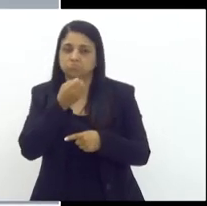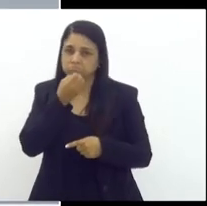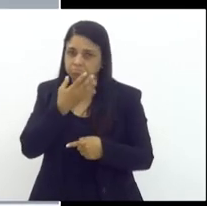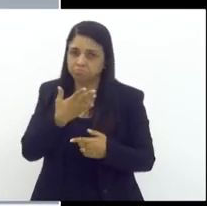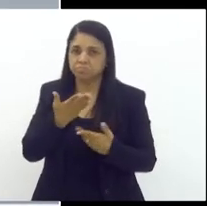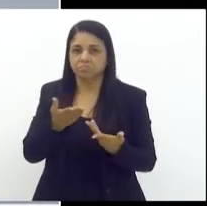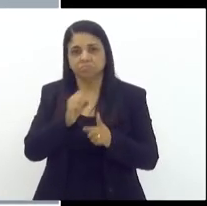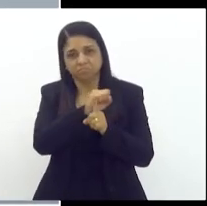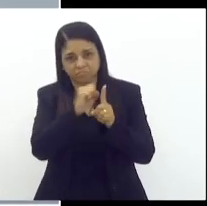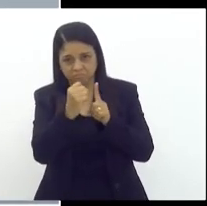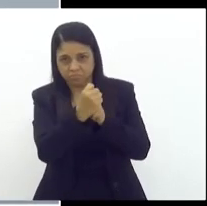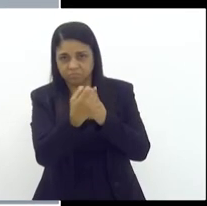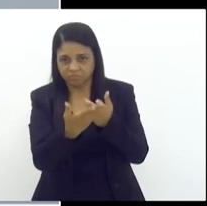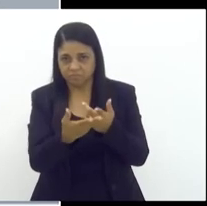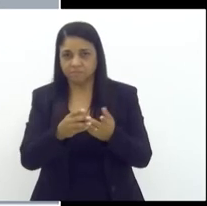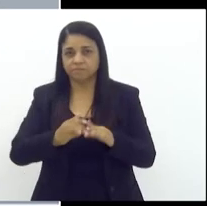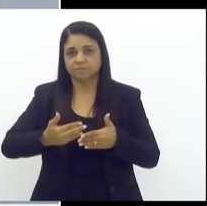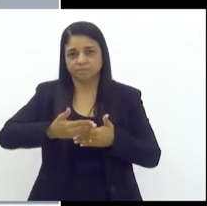próximo